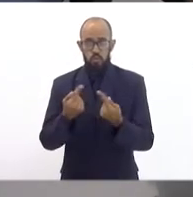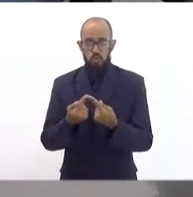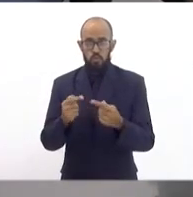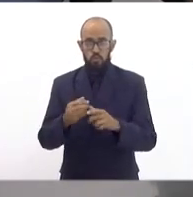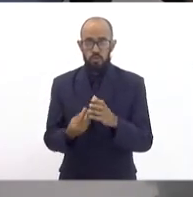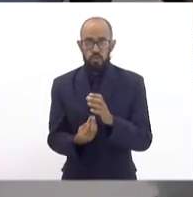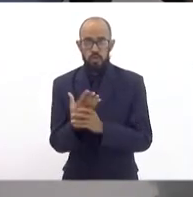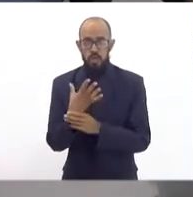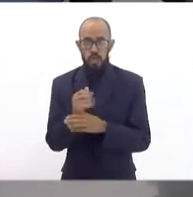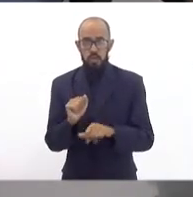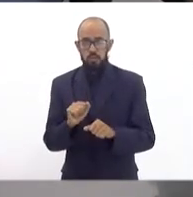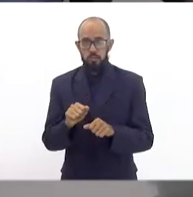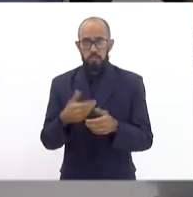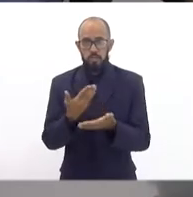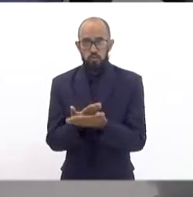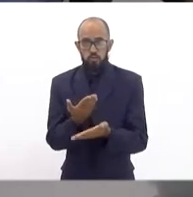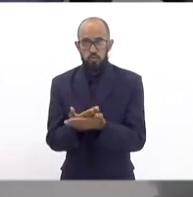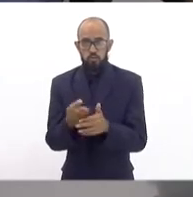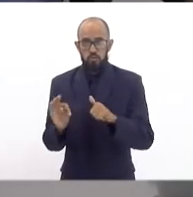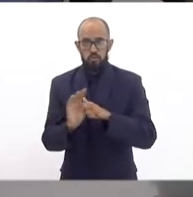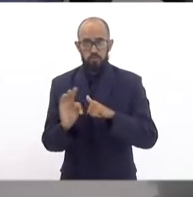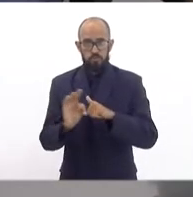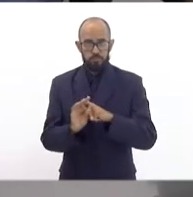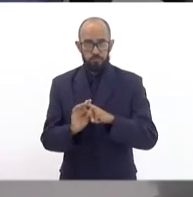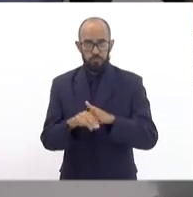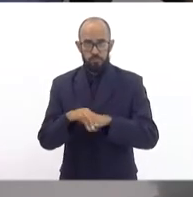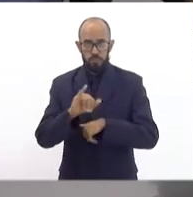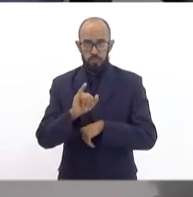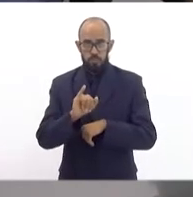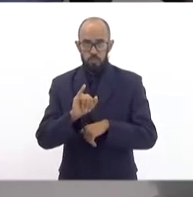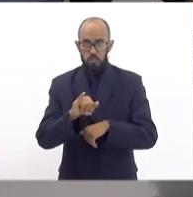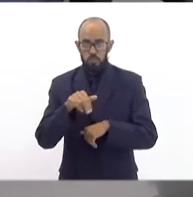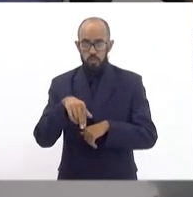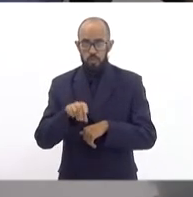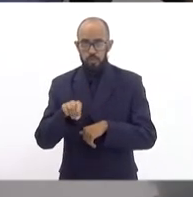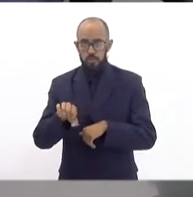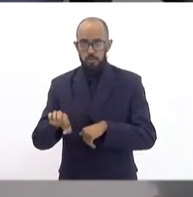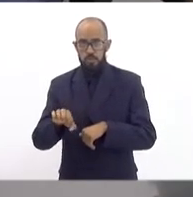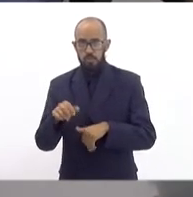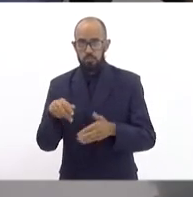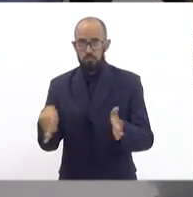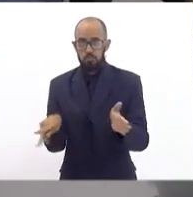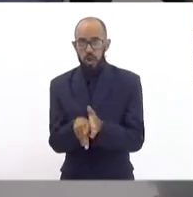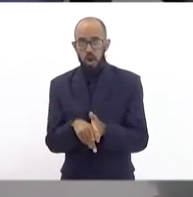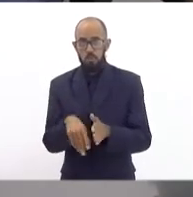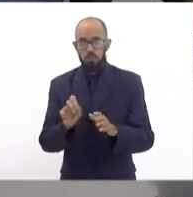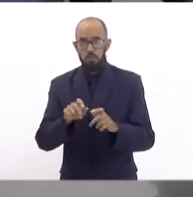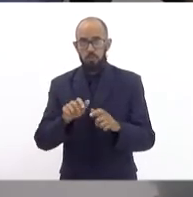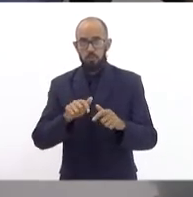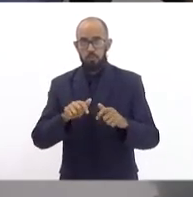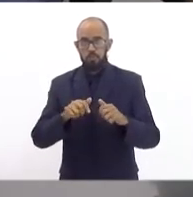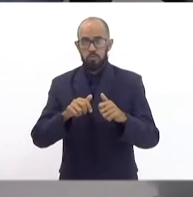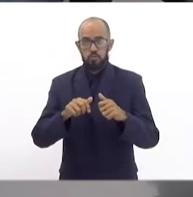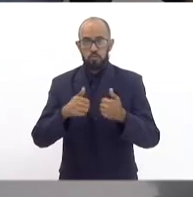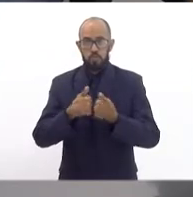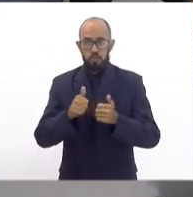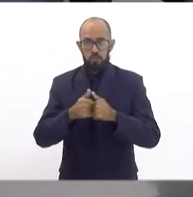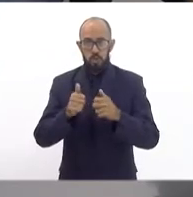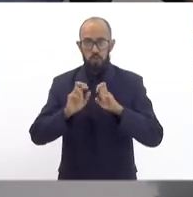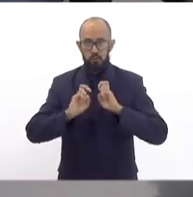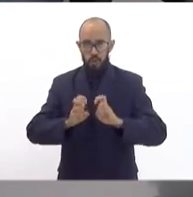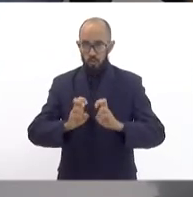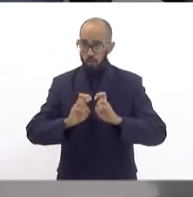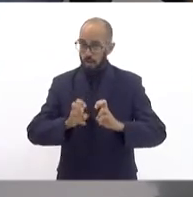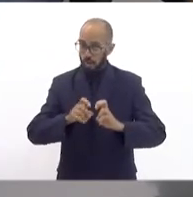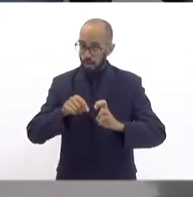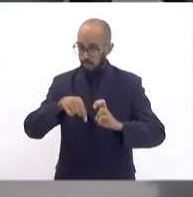jurídicos pertinentes à construção de índice próprio aos serviços de transporte ferroviário de passageiros. Esse grupo de